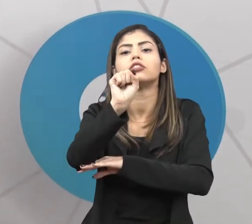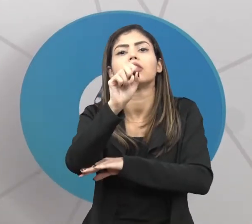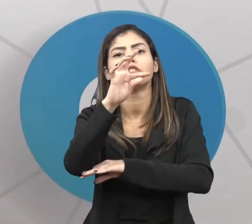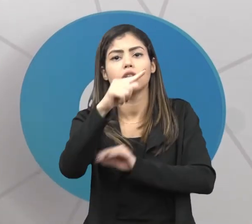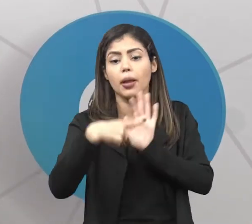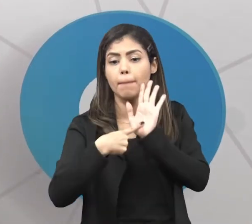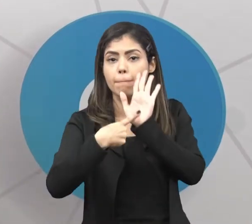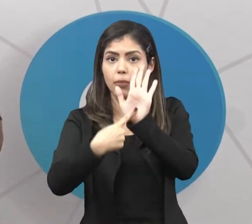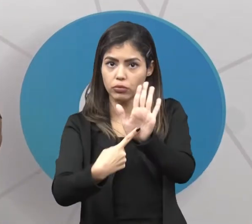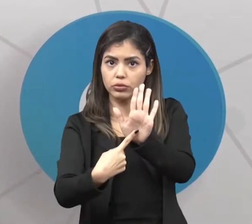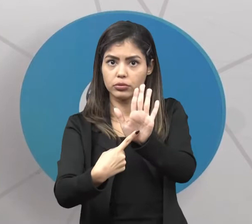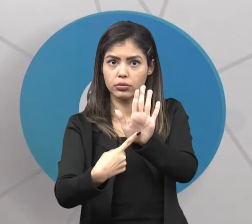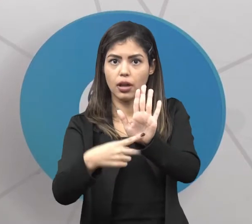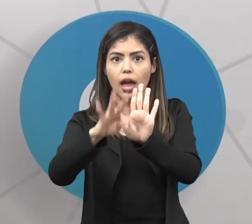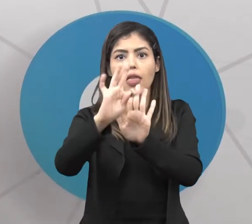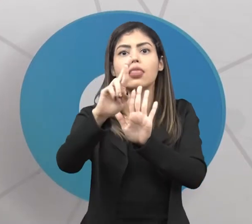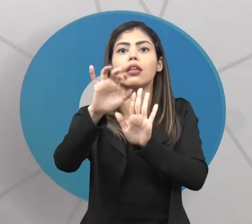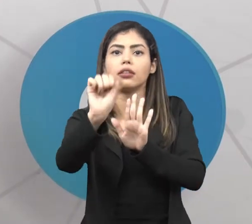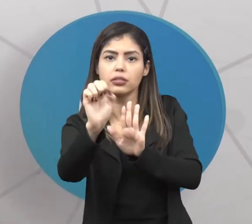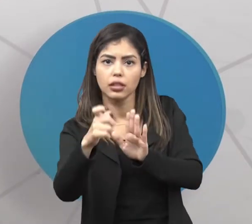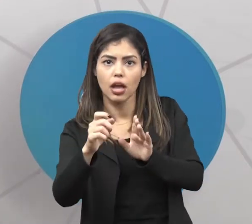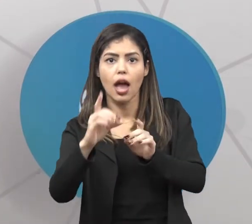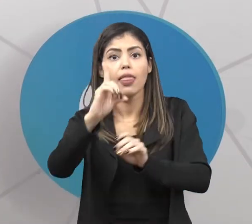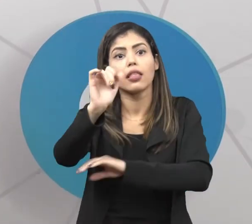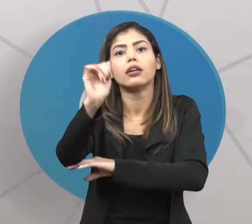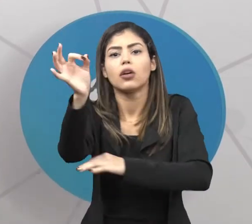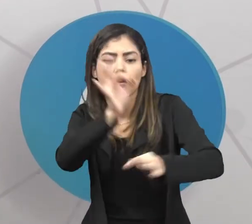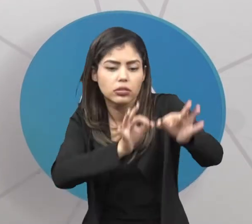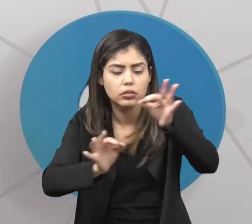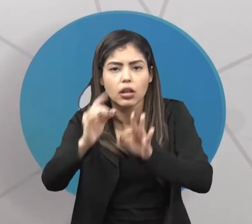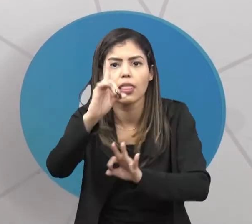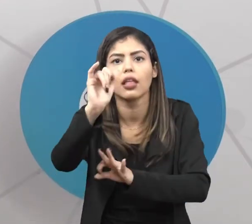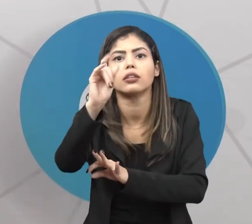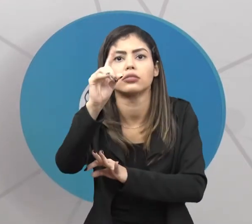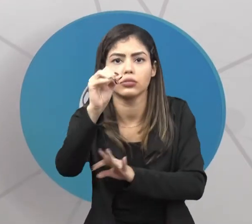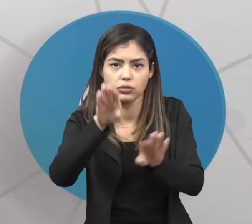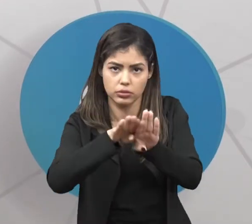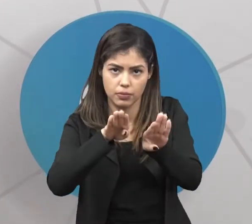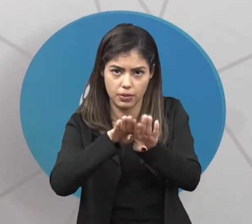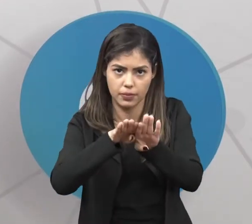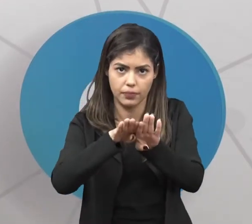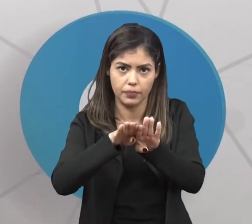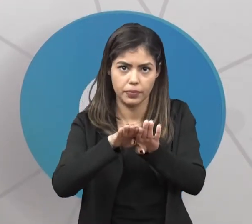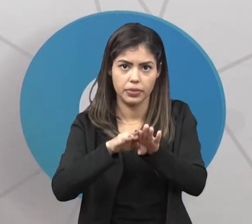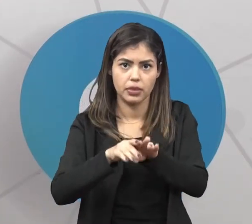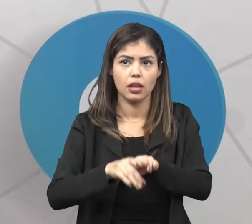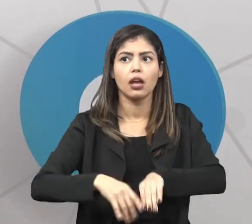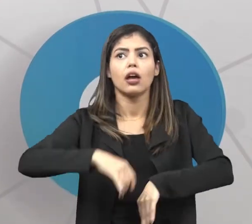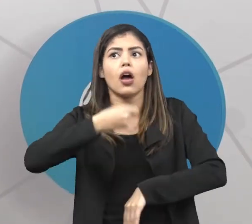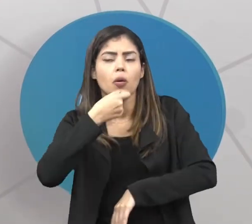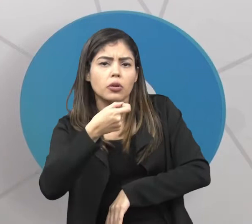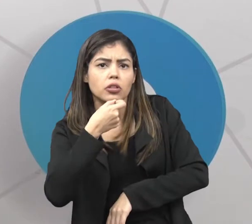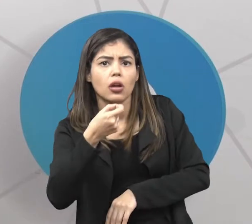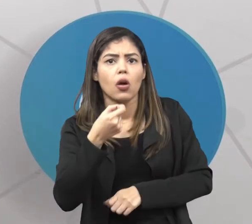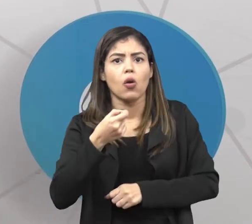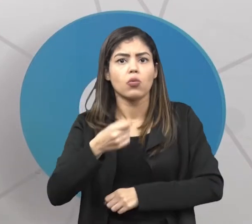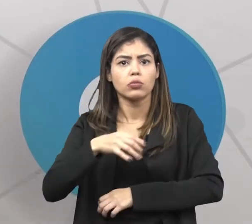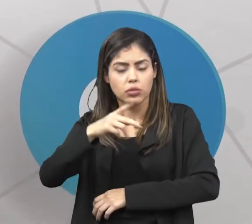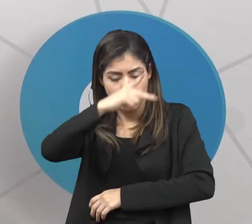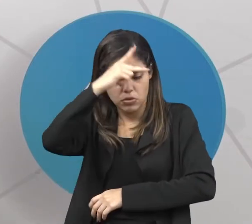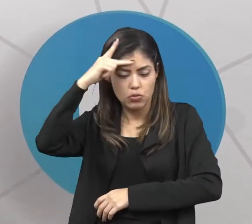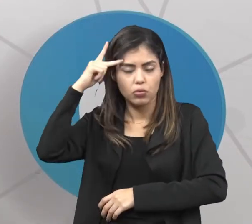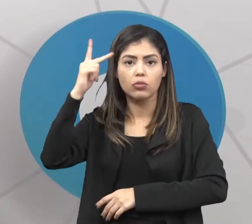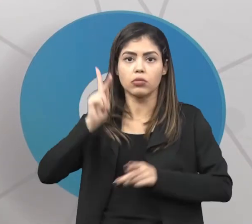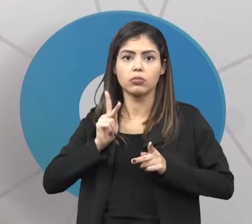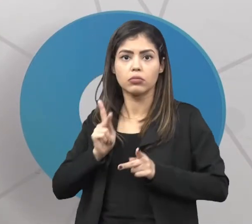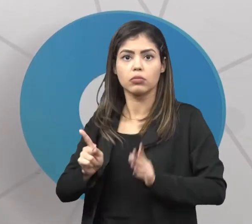comprovam a tese dele, com dados específicos, com argumentos de autoridade. Já a